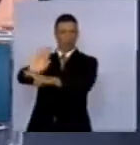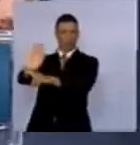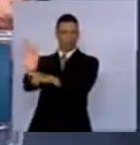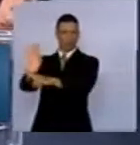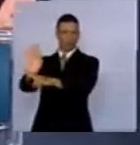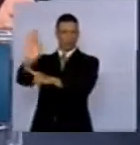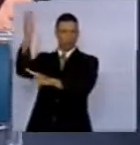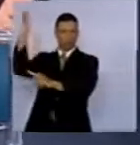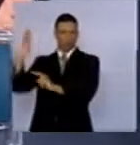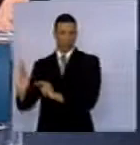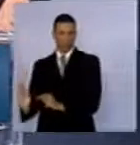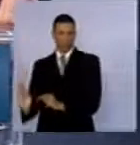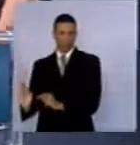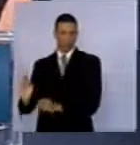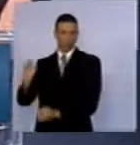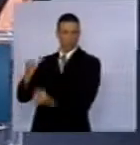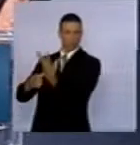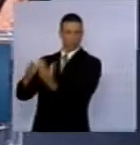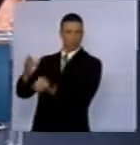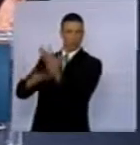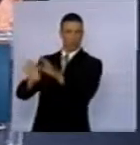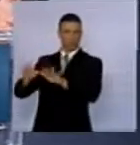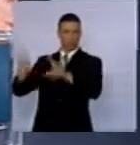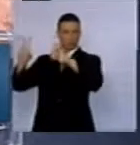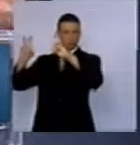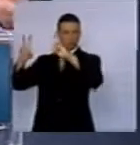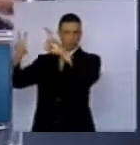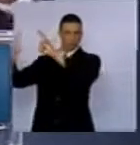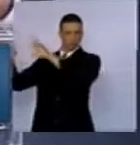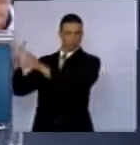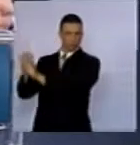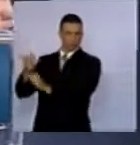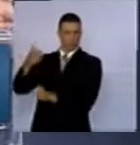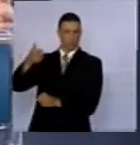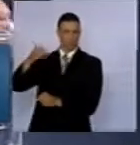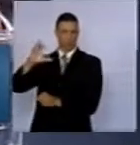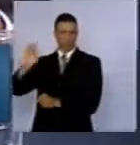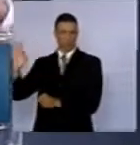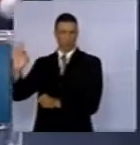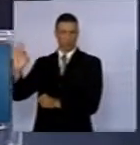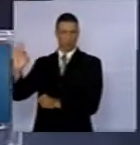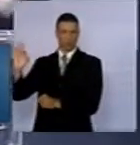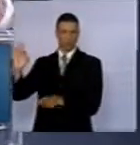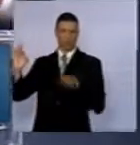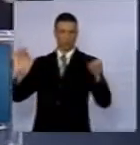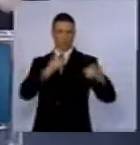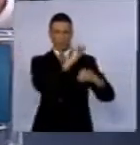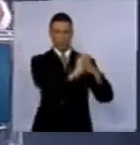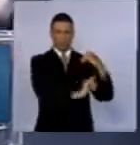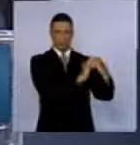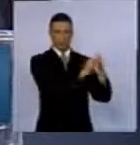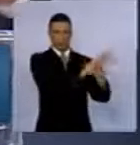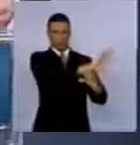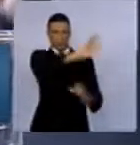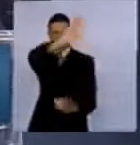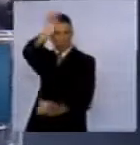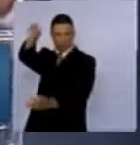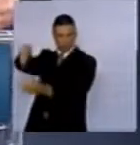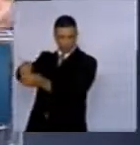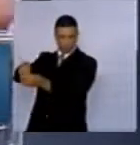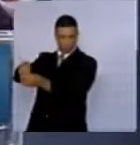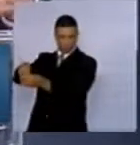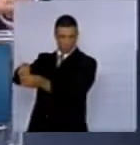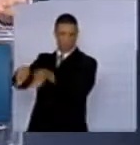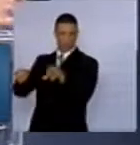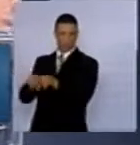já está conseguindo produzir 100 títulos por ano, agregado aos conteúdos que posso vir pela internet para os outros meios, e, logicamente,